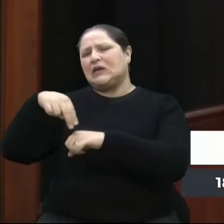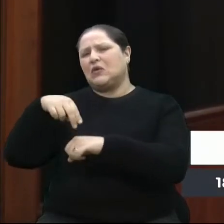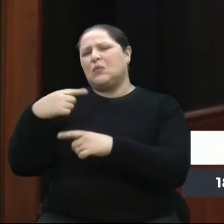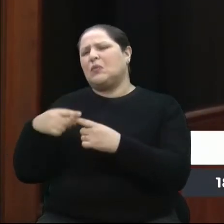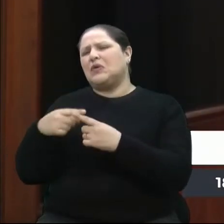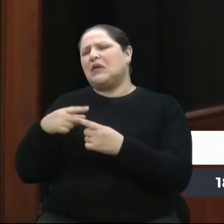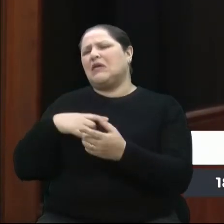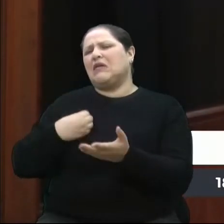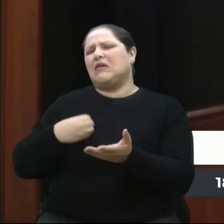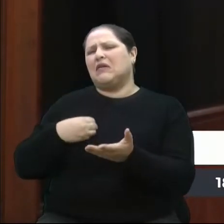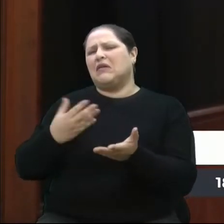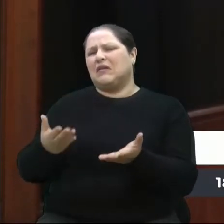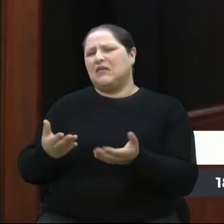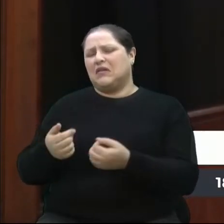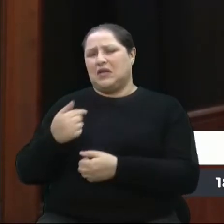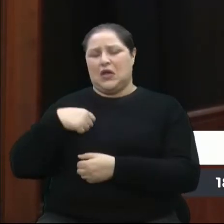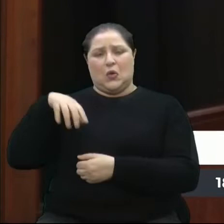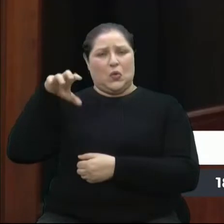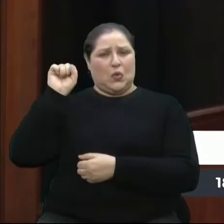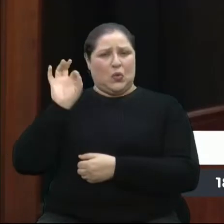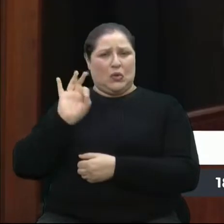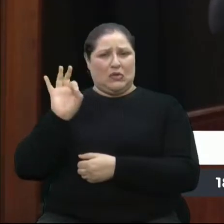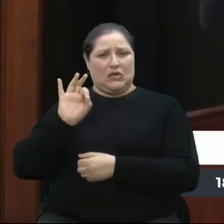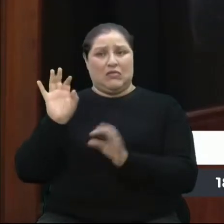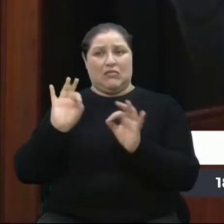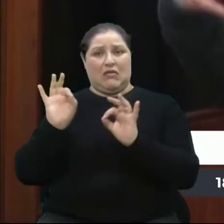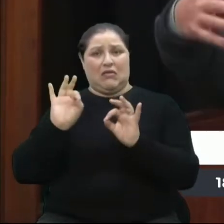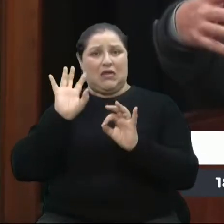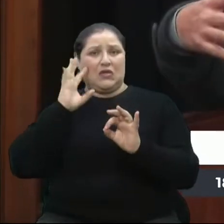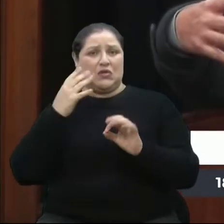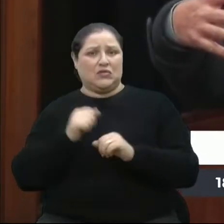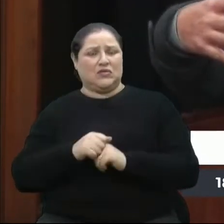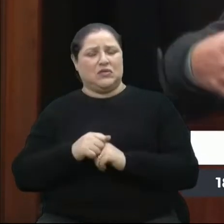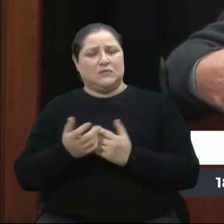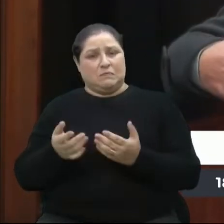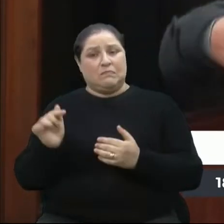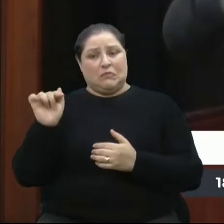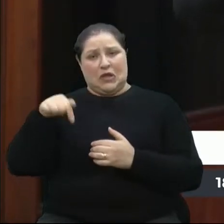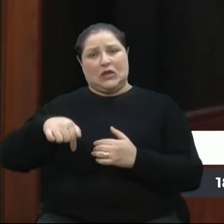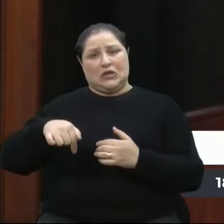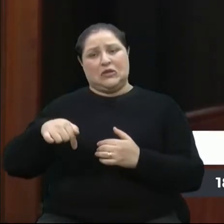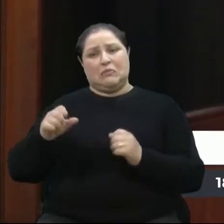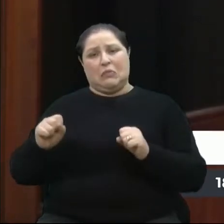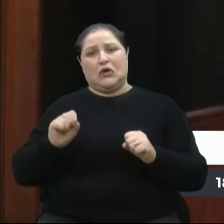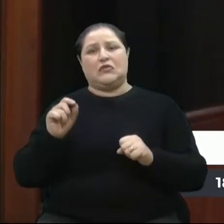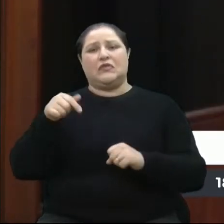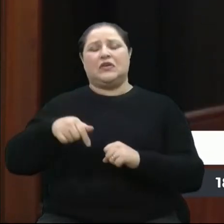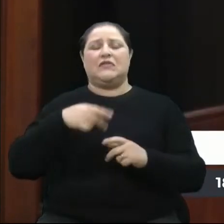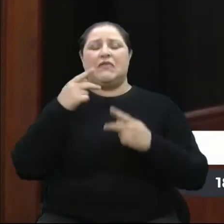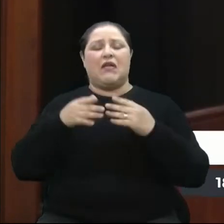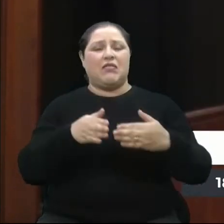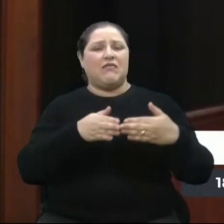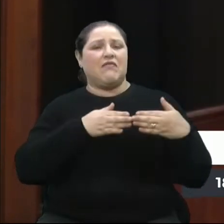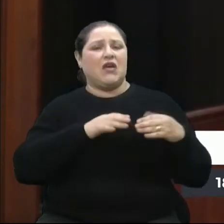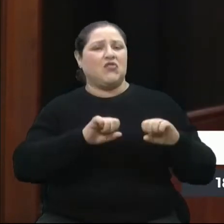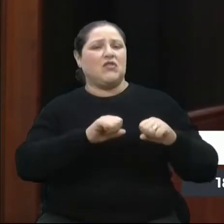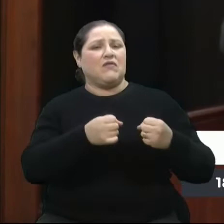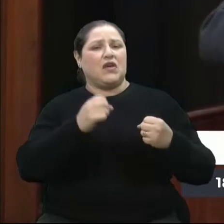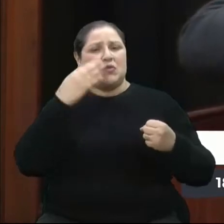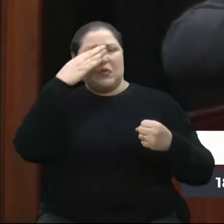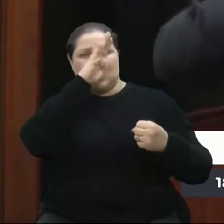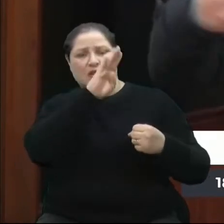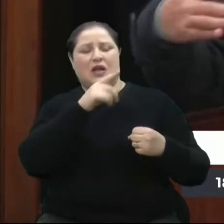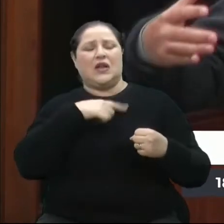E eu não escuto, eu não vejo nenhuma medida, porque dá para vir aqui defender o Bolsonaro, dá para falar em política economista,